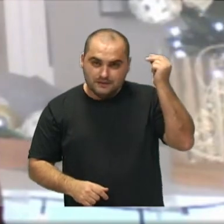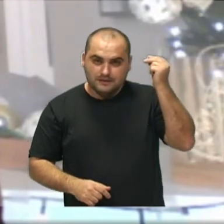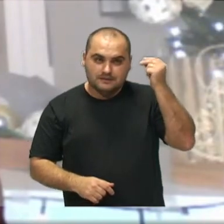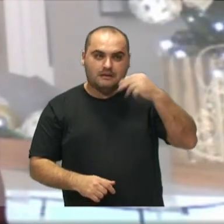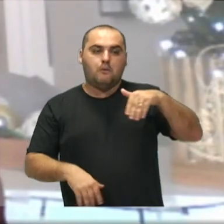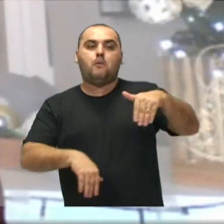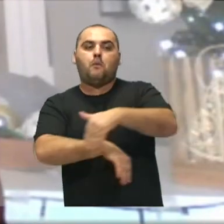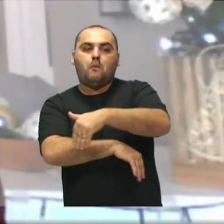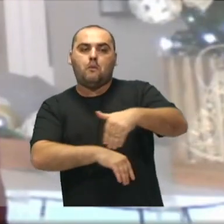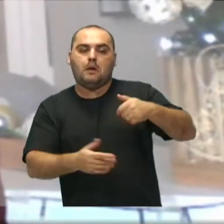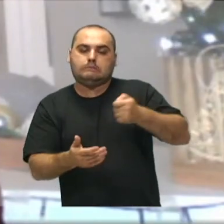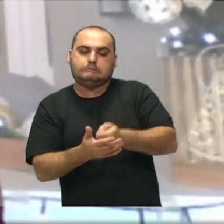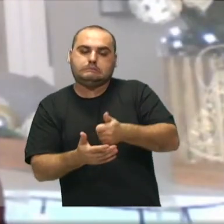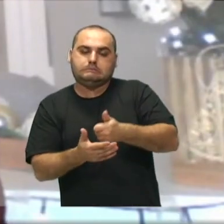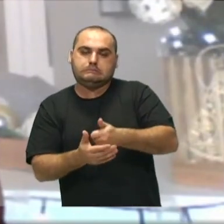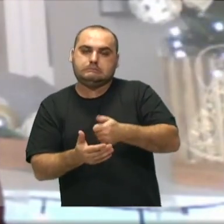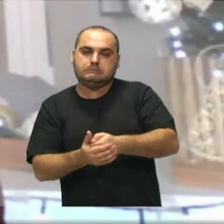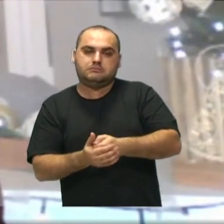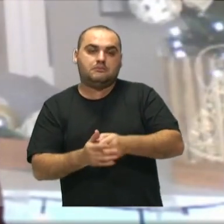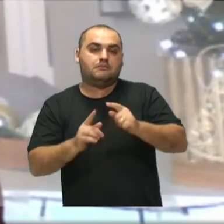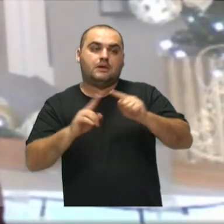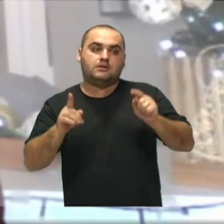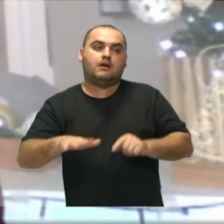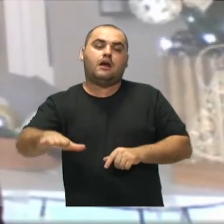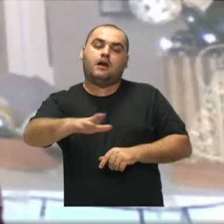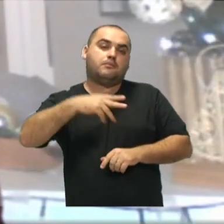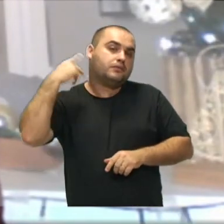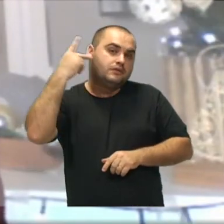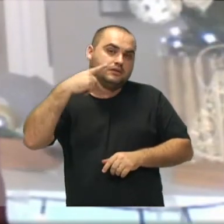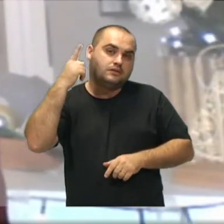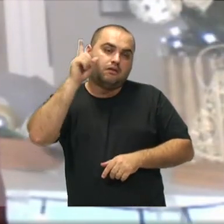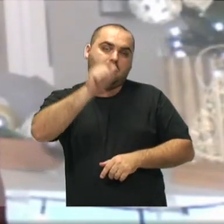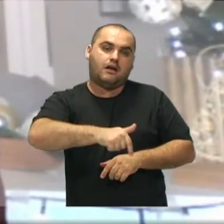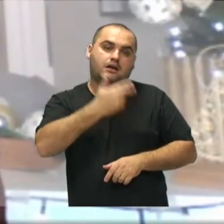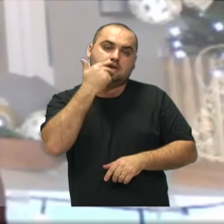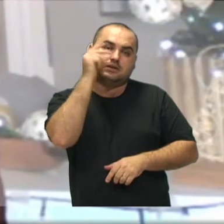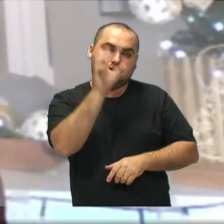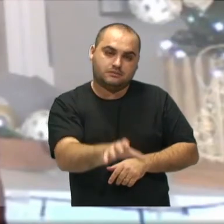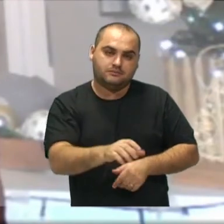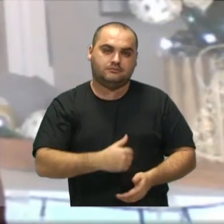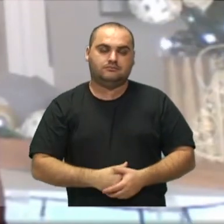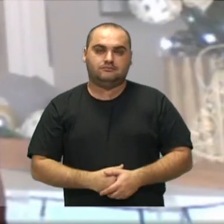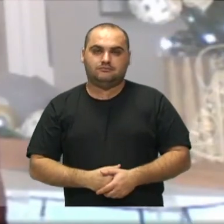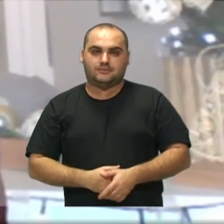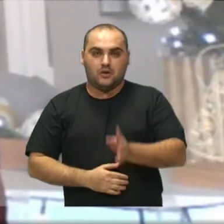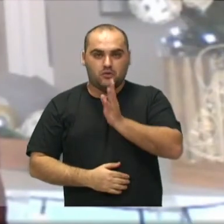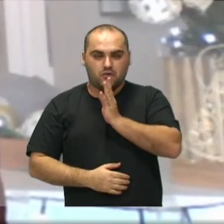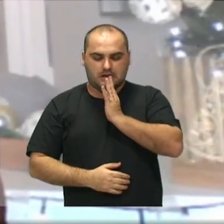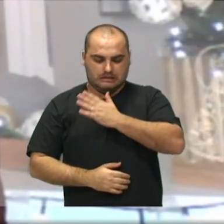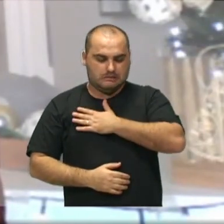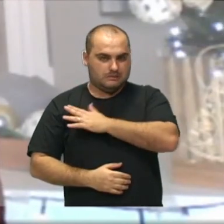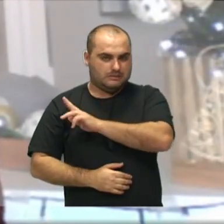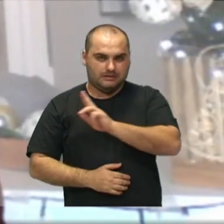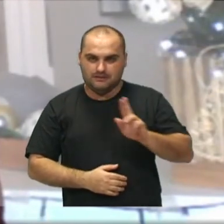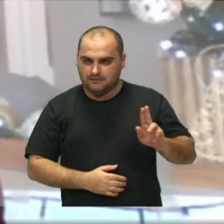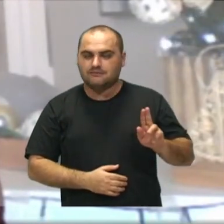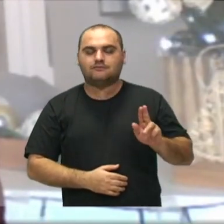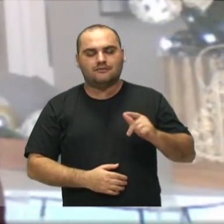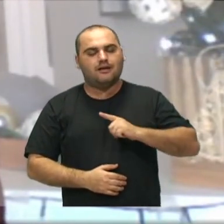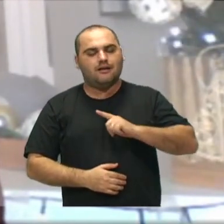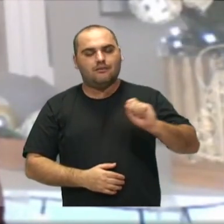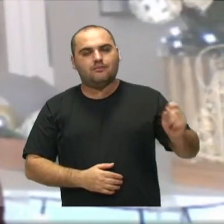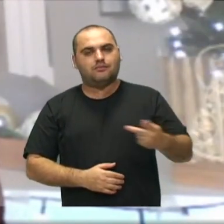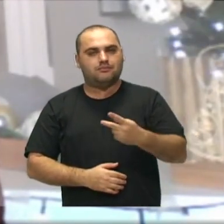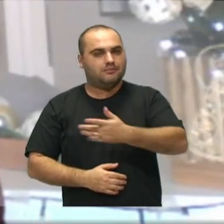nas ruas, mas essa é a situação, essa é a política, essa é a nossa realidade. Para quem não me conhece, vai ter oportunidade de conhecer, e